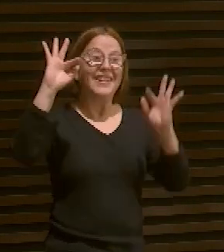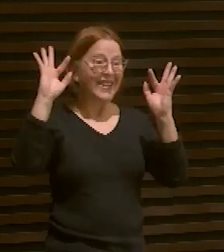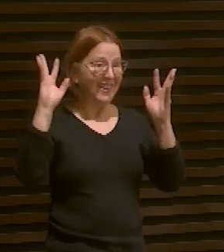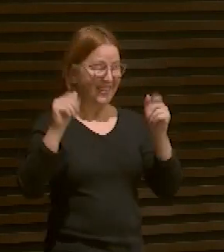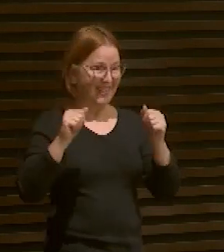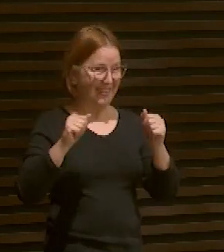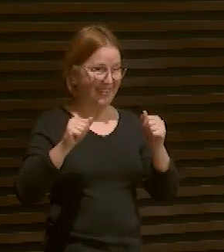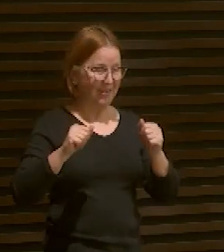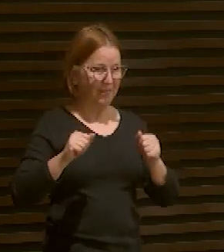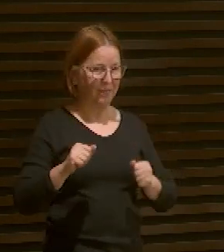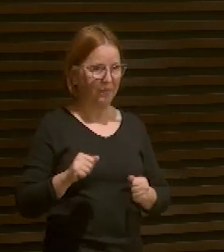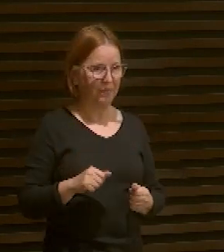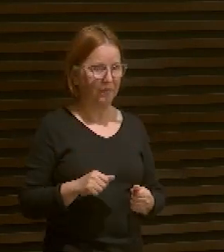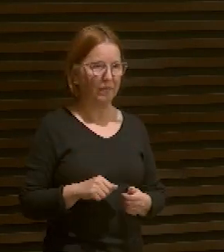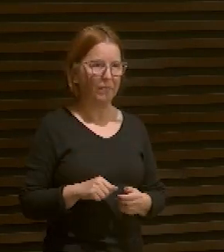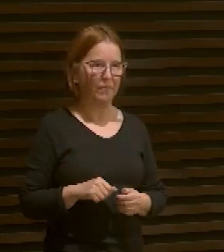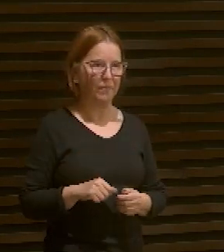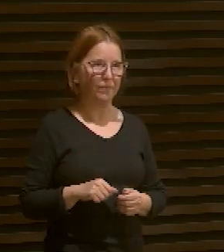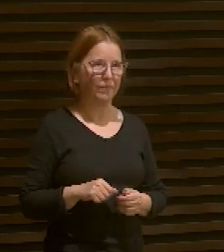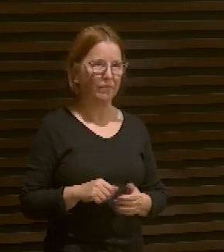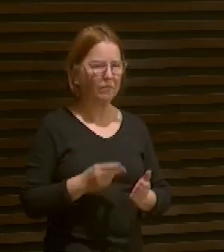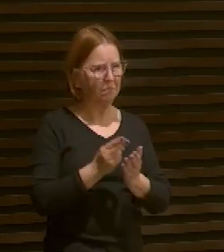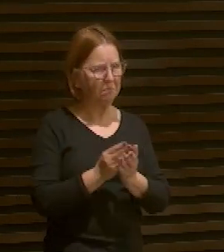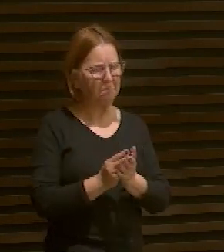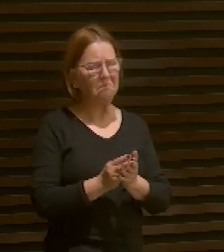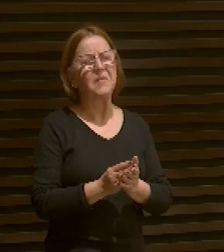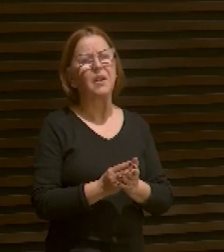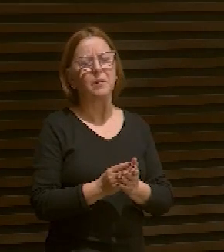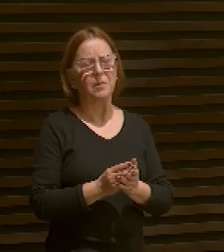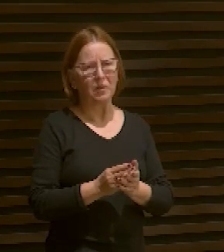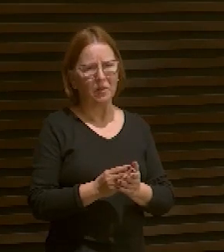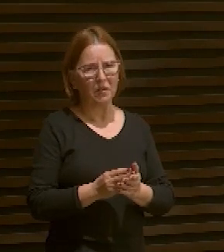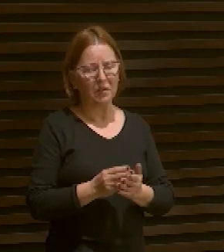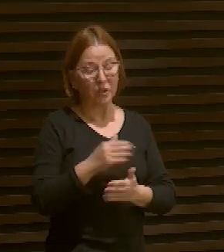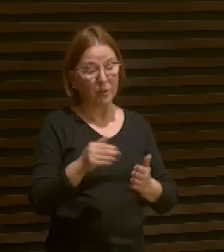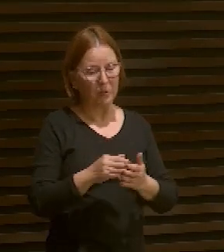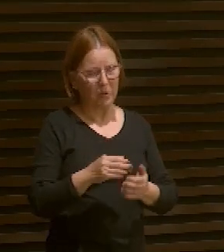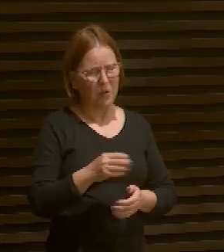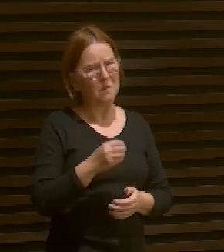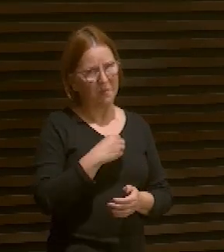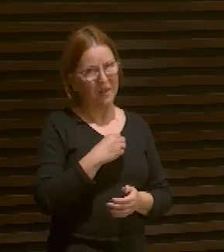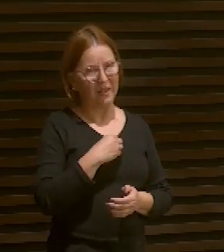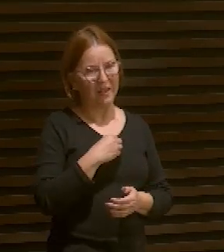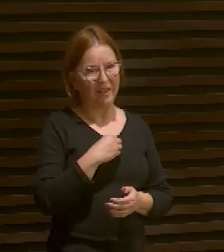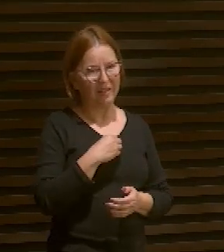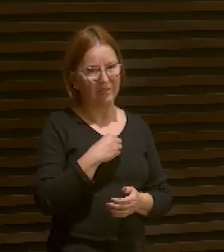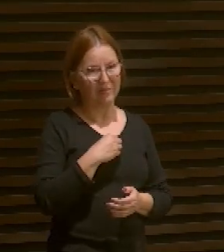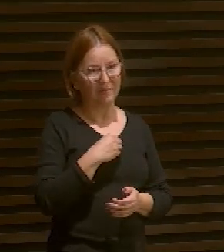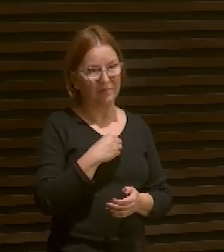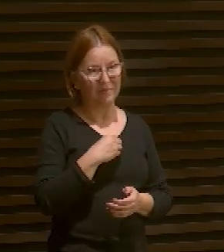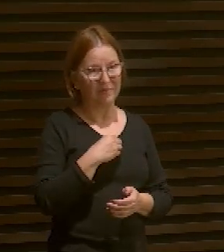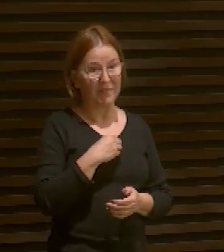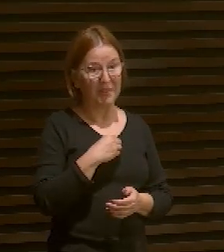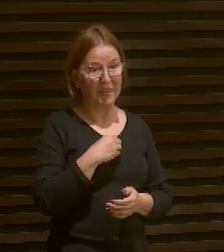maravilhoso. Apesar de tudo, de todo o pecado, da escolha pela vida terrena, a escolha